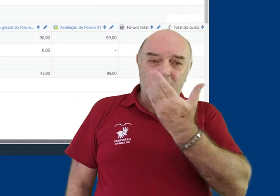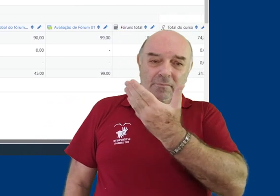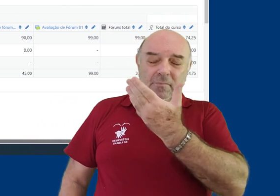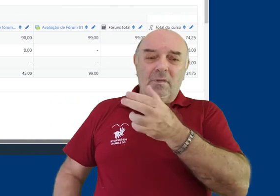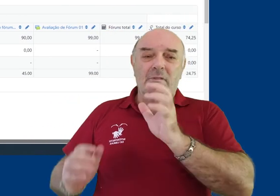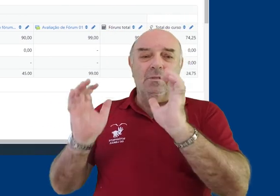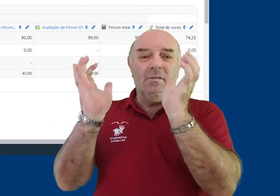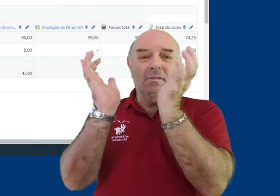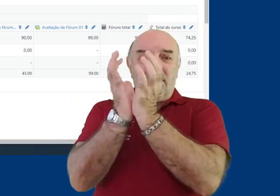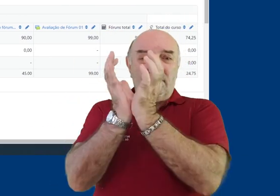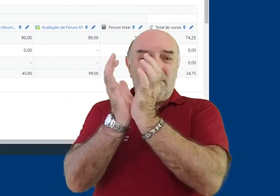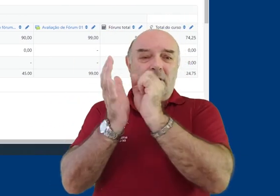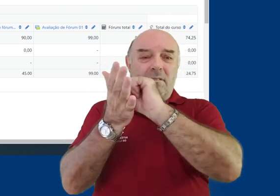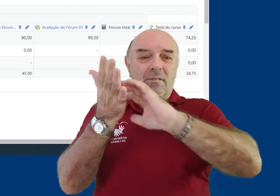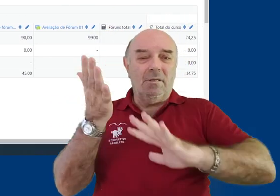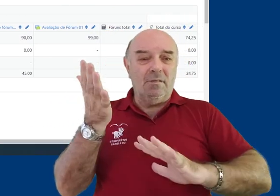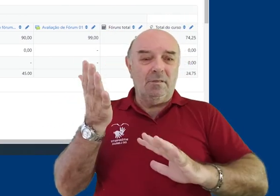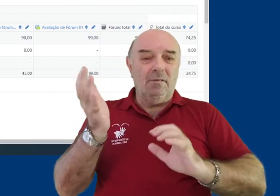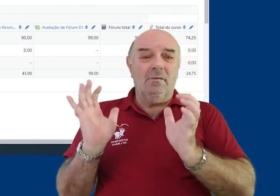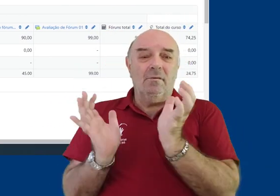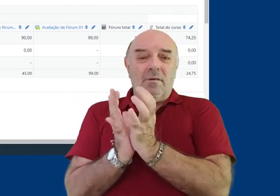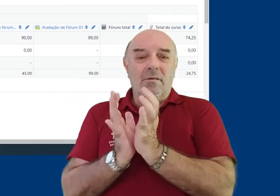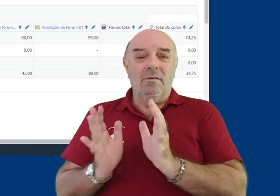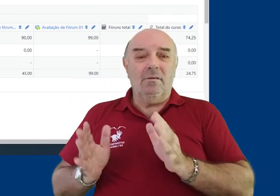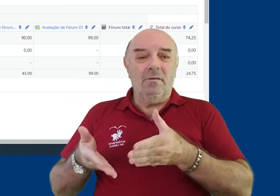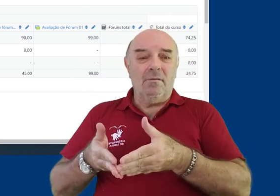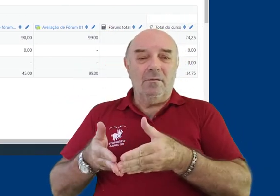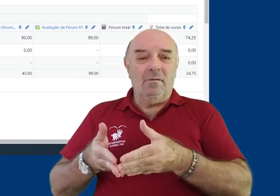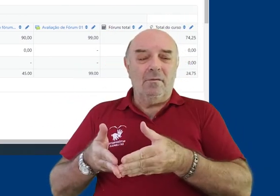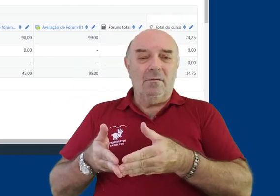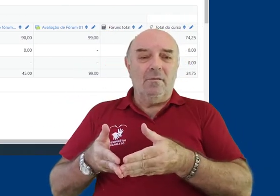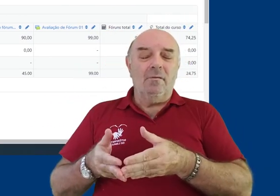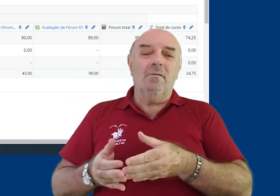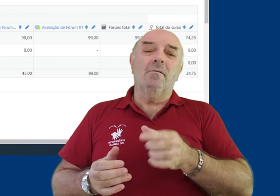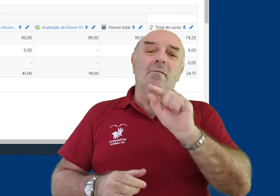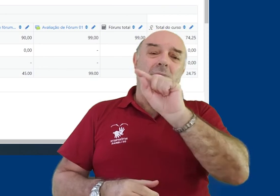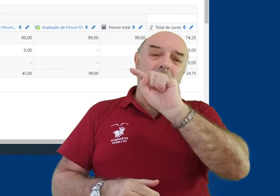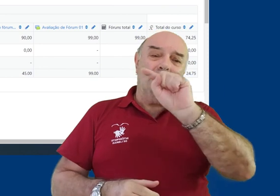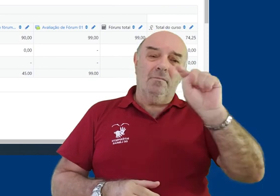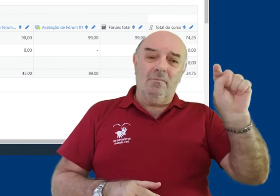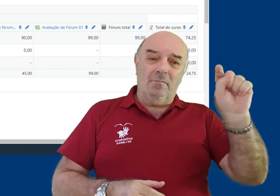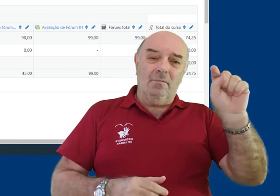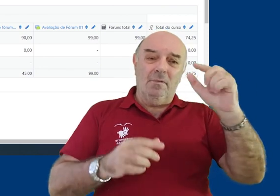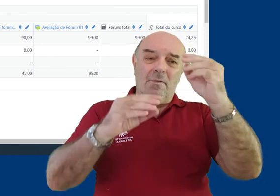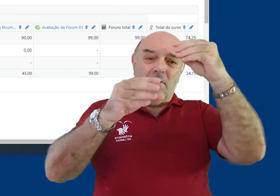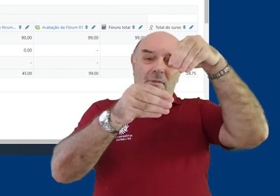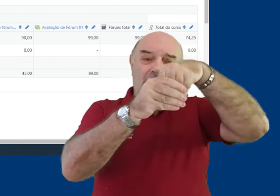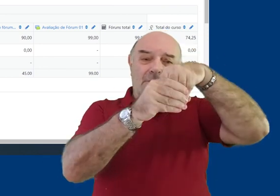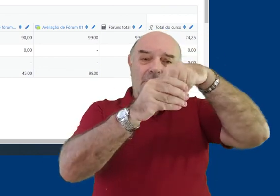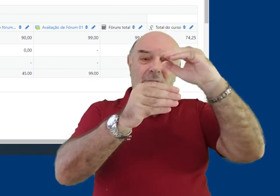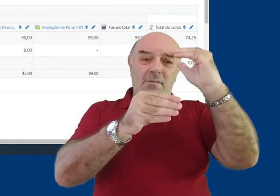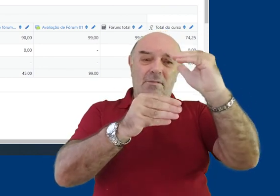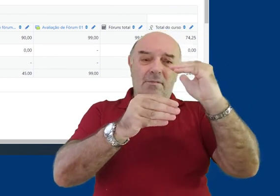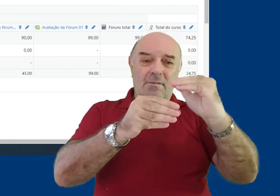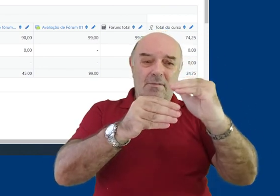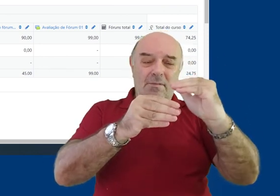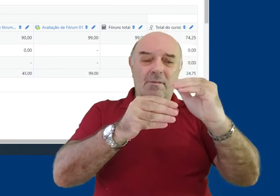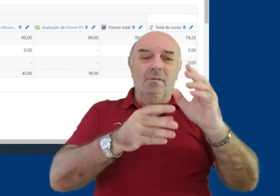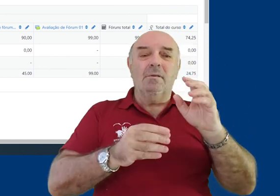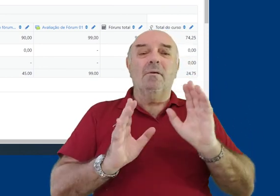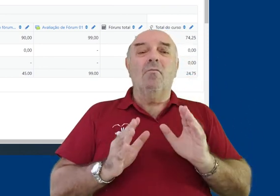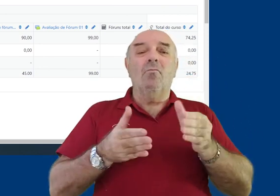eu posso ver que existem as categorias tarefa e fóruns, tarefa contendo as